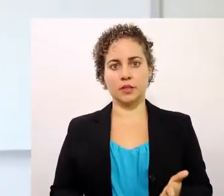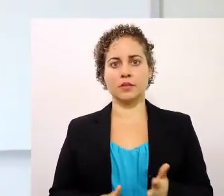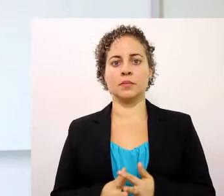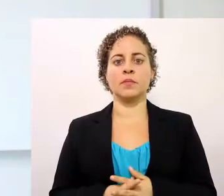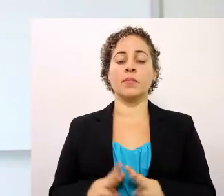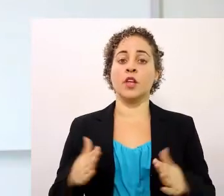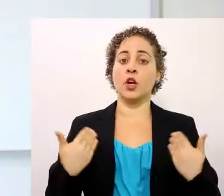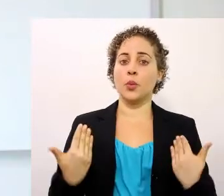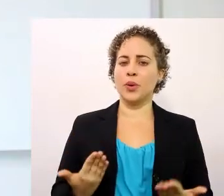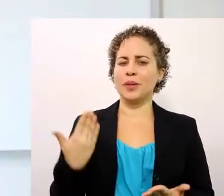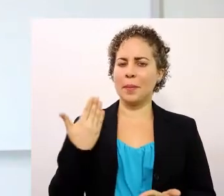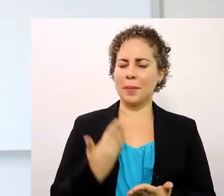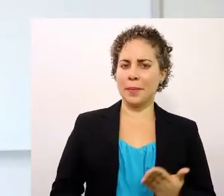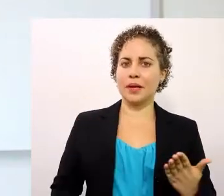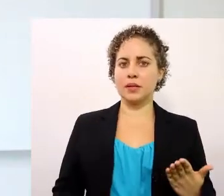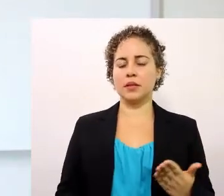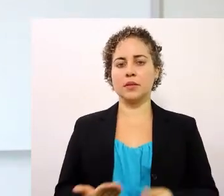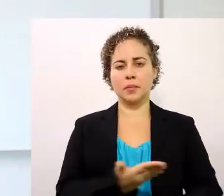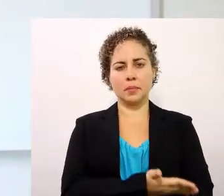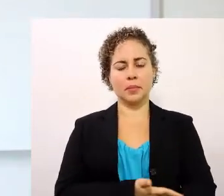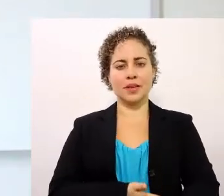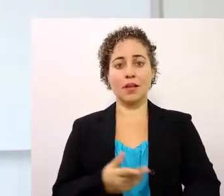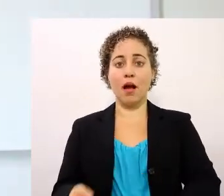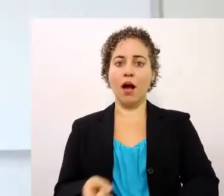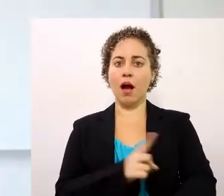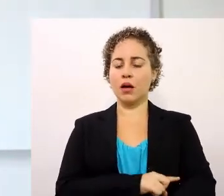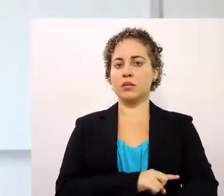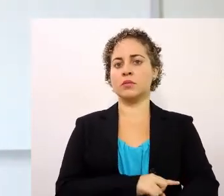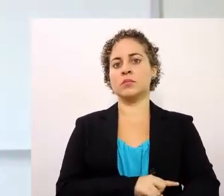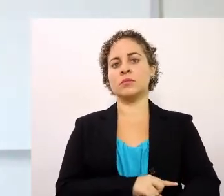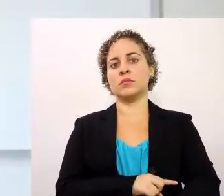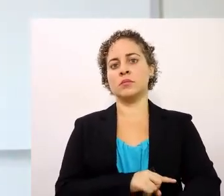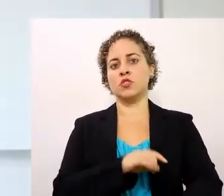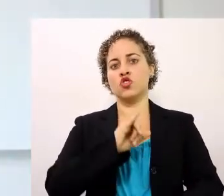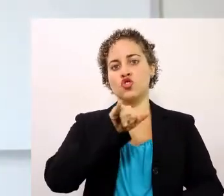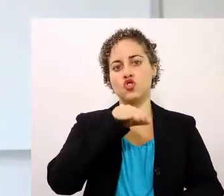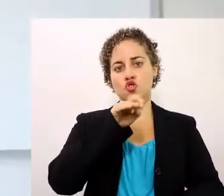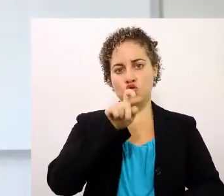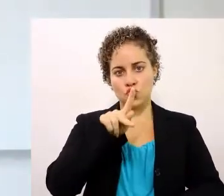Quando eu tenho uma perda de perna acima do joelho,